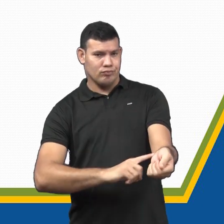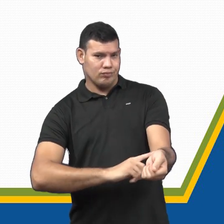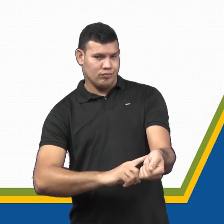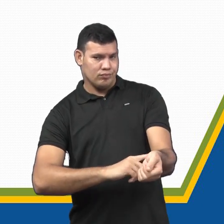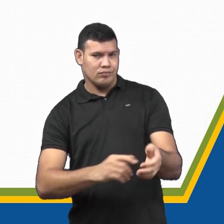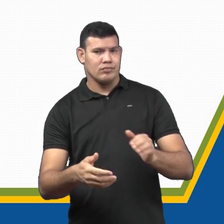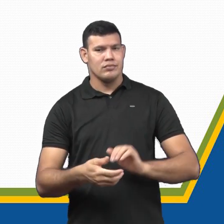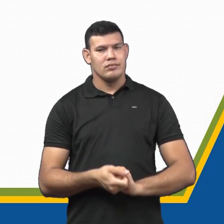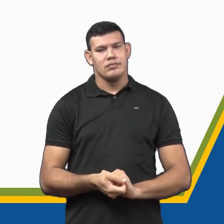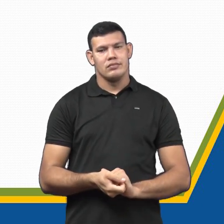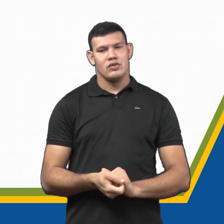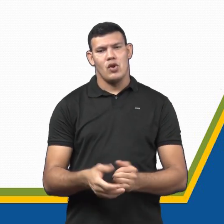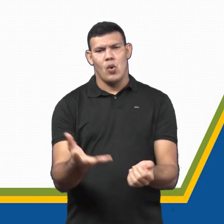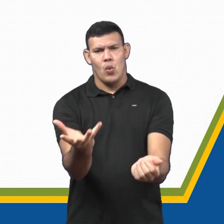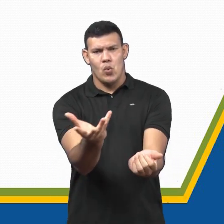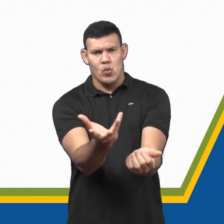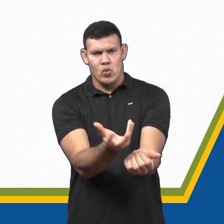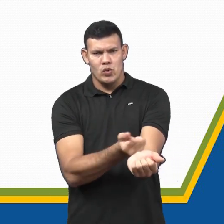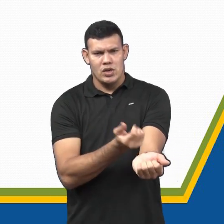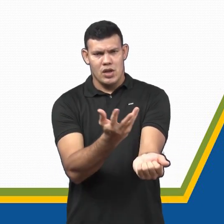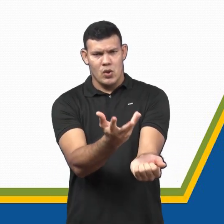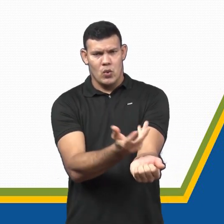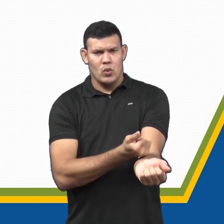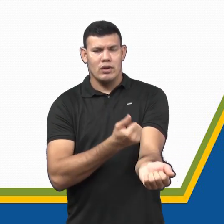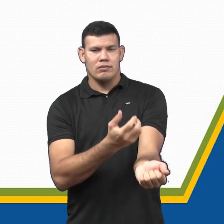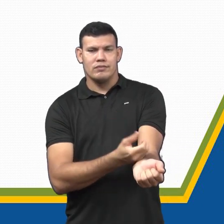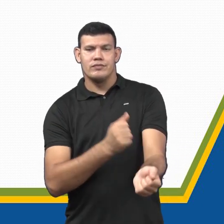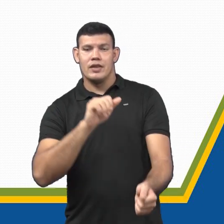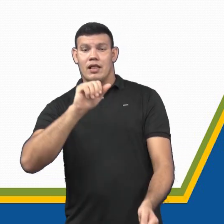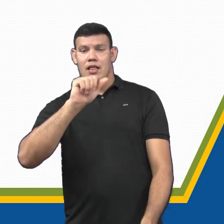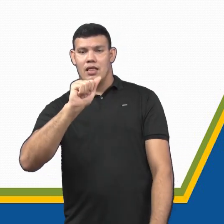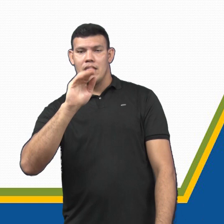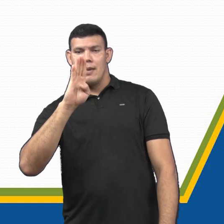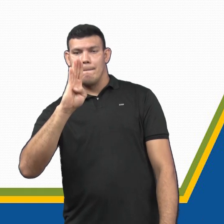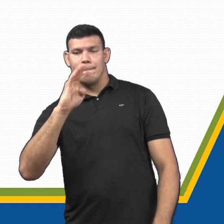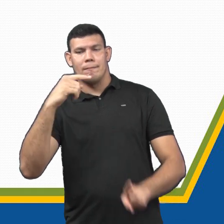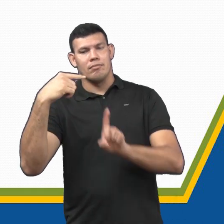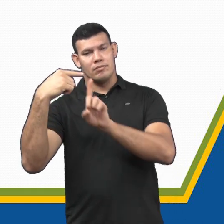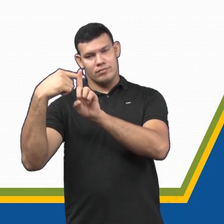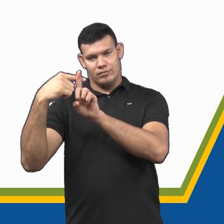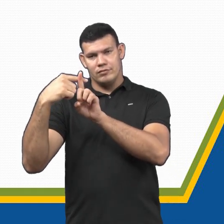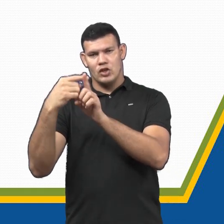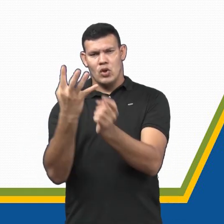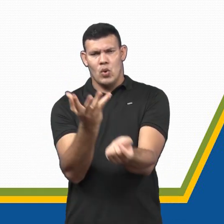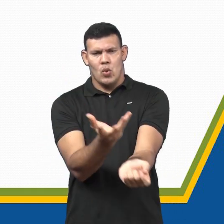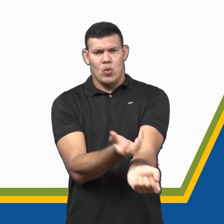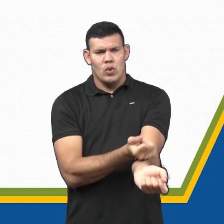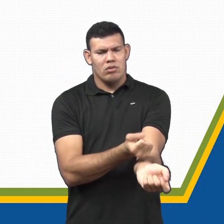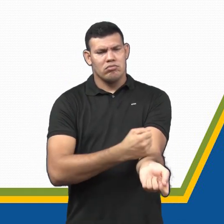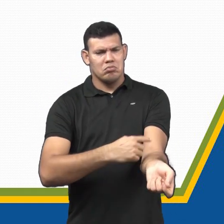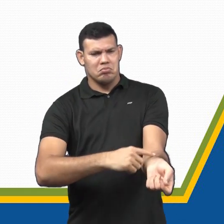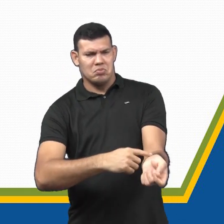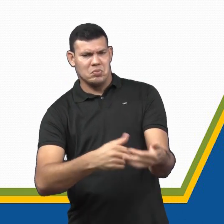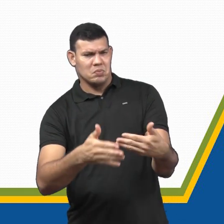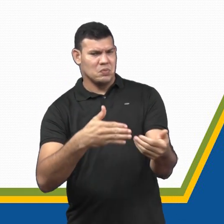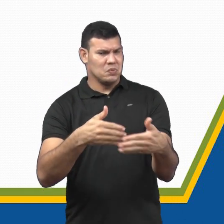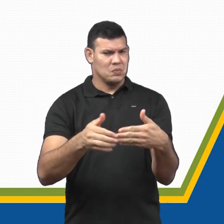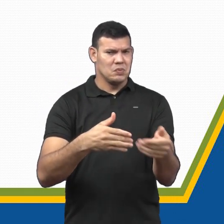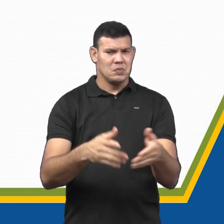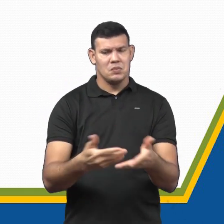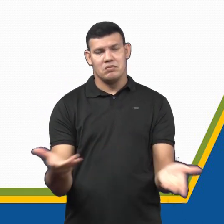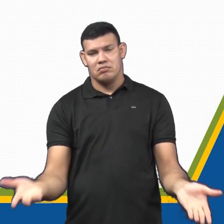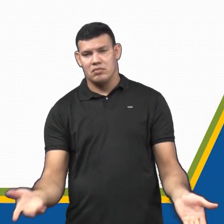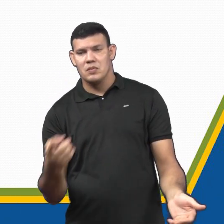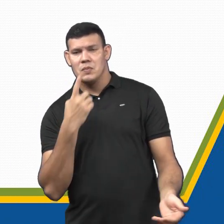nosso receptor universal é o AB positivo, porque ele pode receber de qualquer tipo sanguíneo,